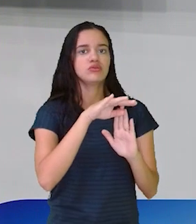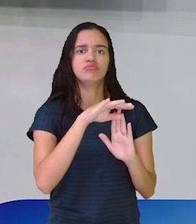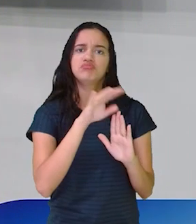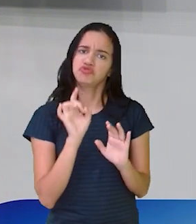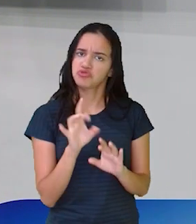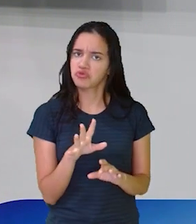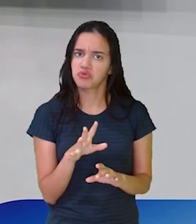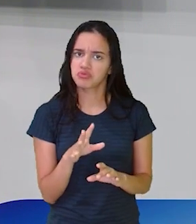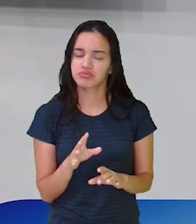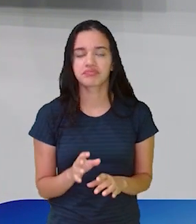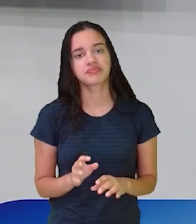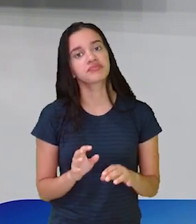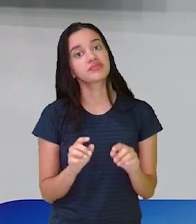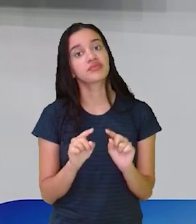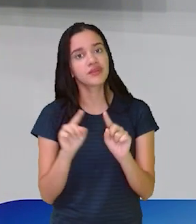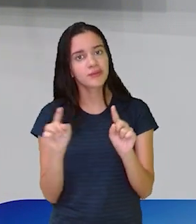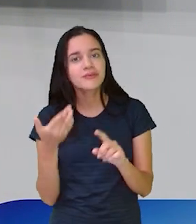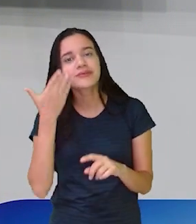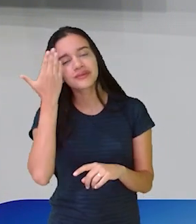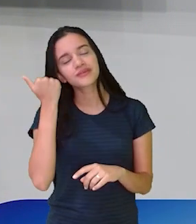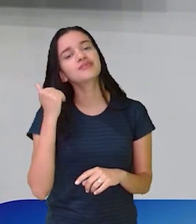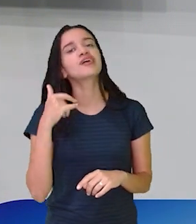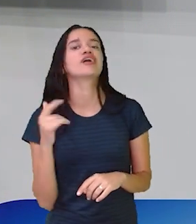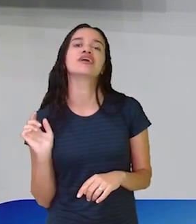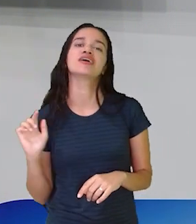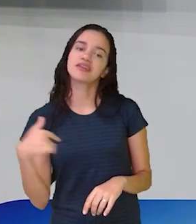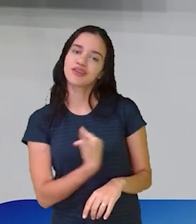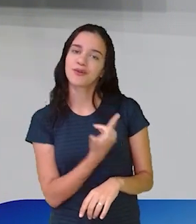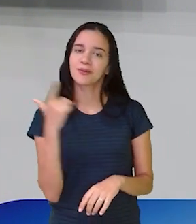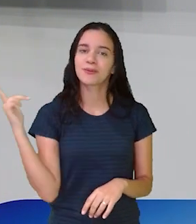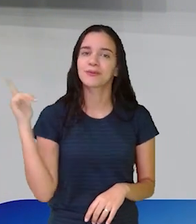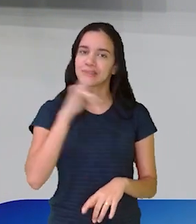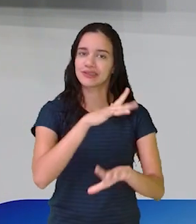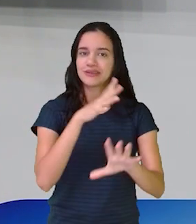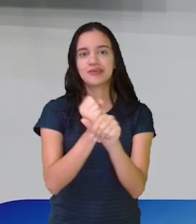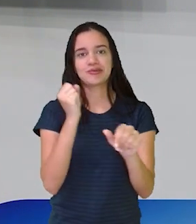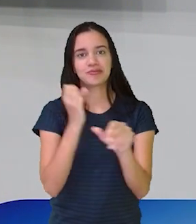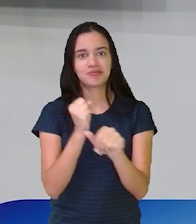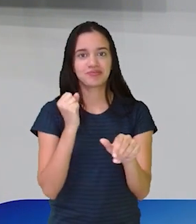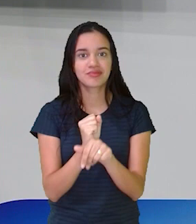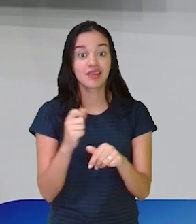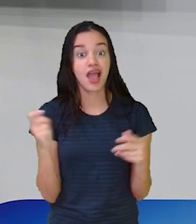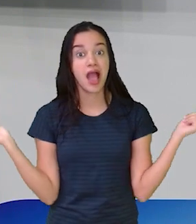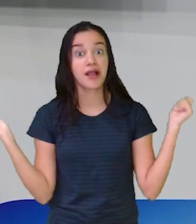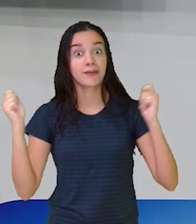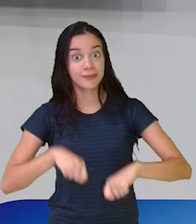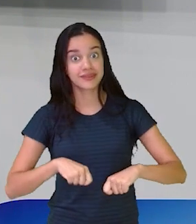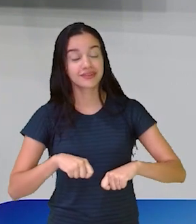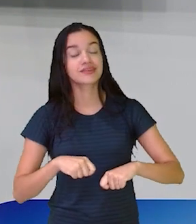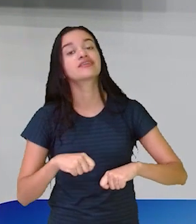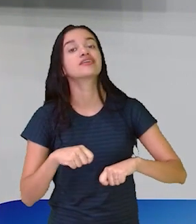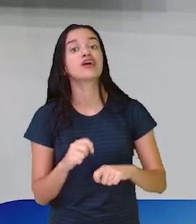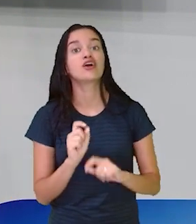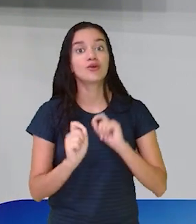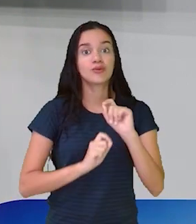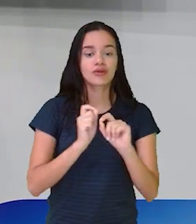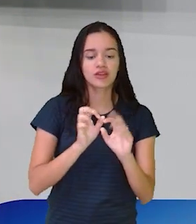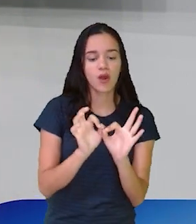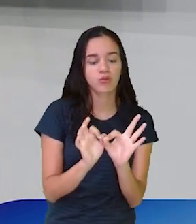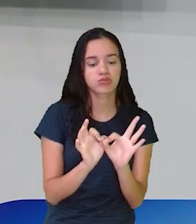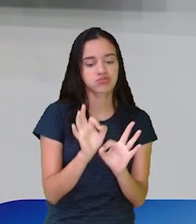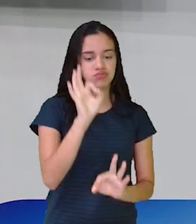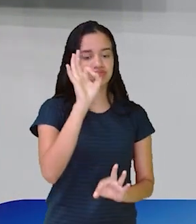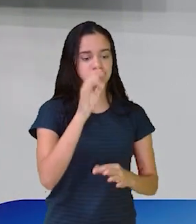deixo. Pois bem, fique sabendo que a gente consegue calcular aquela capacidade a partir das dimensões